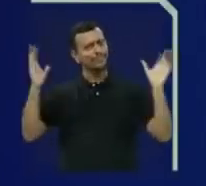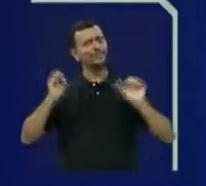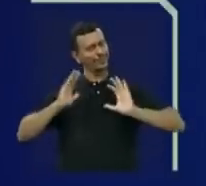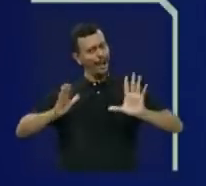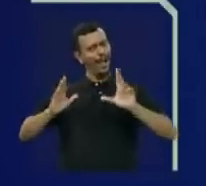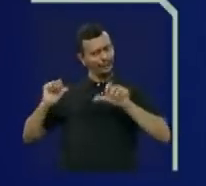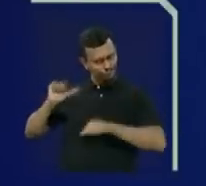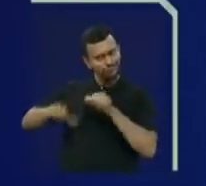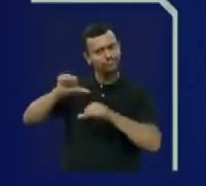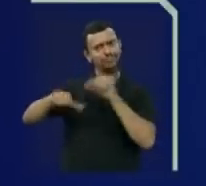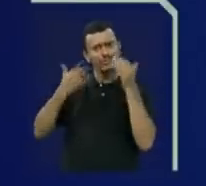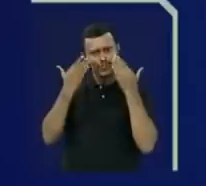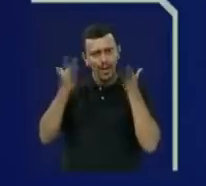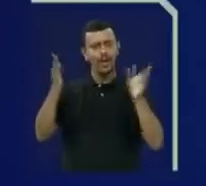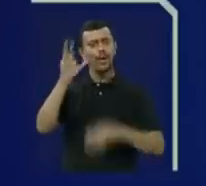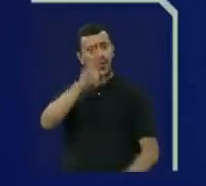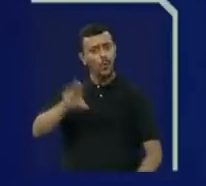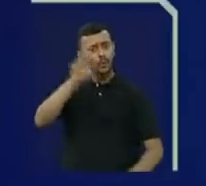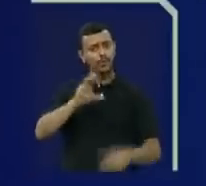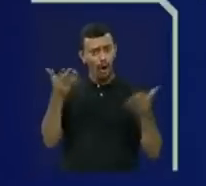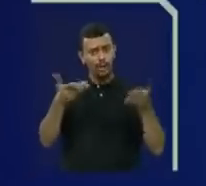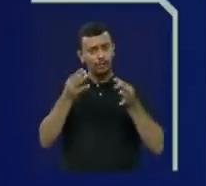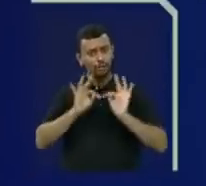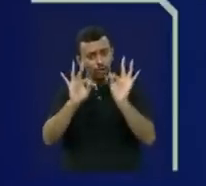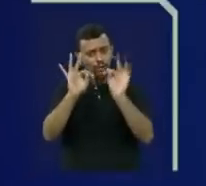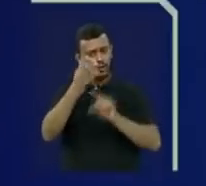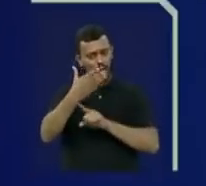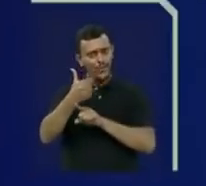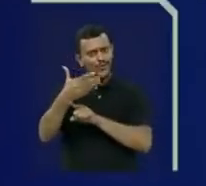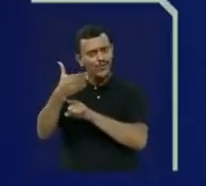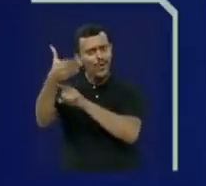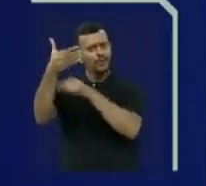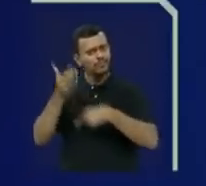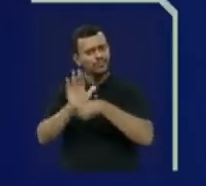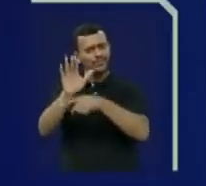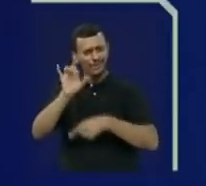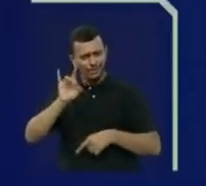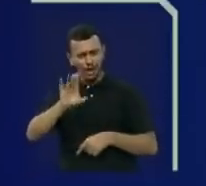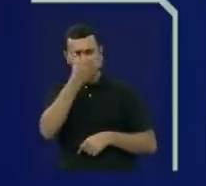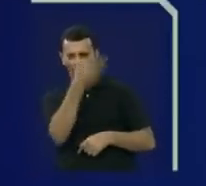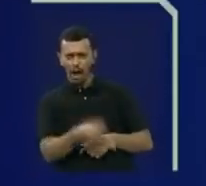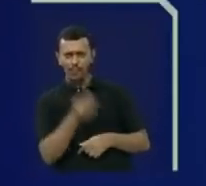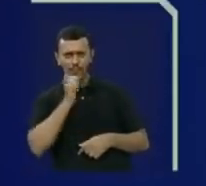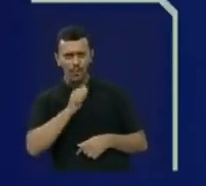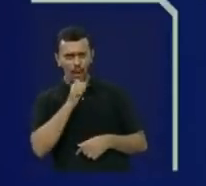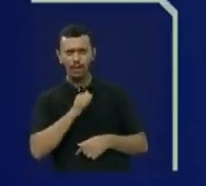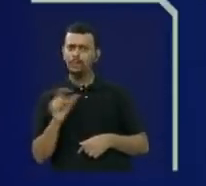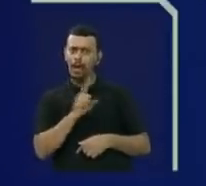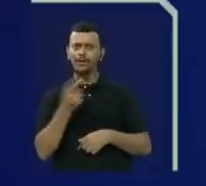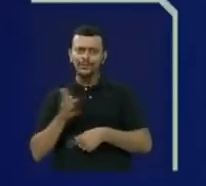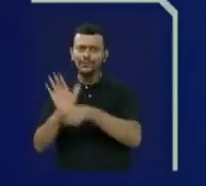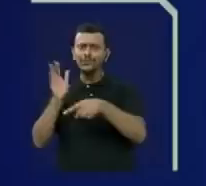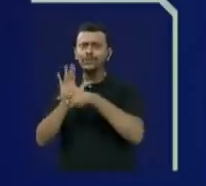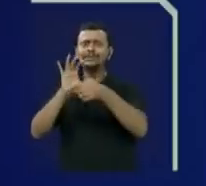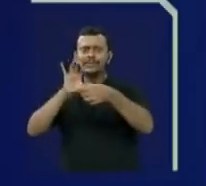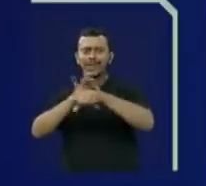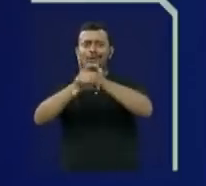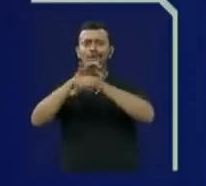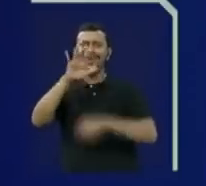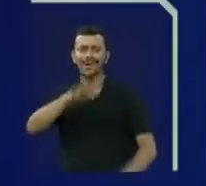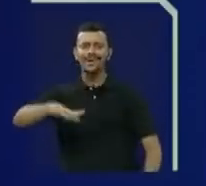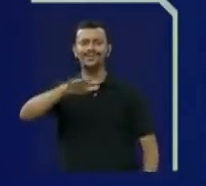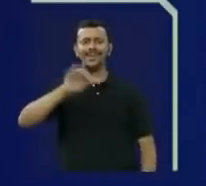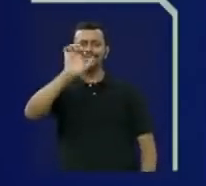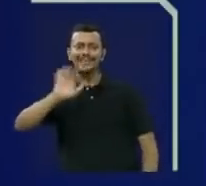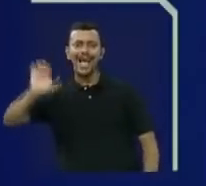temos que usar a tecnologia a favor, não apenas das mulheres, mas de todos aqueles que dependem da segurança do Estado. A